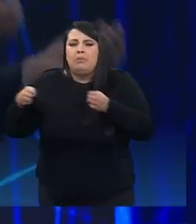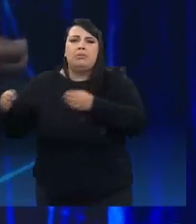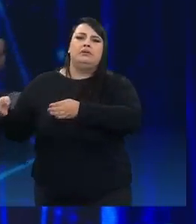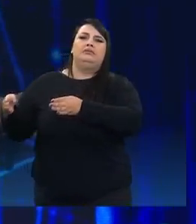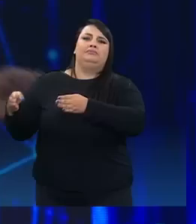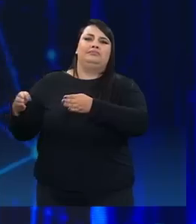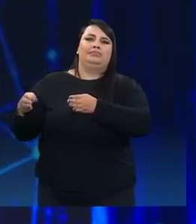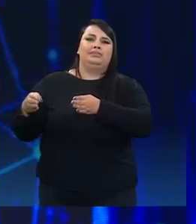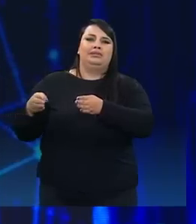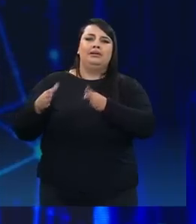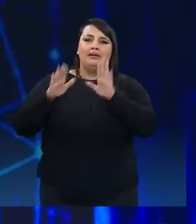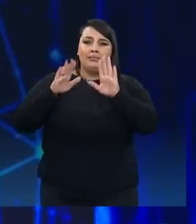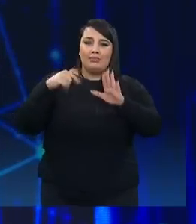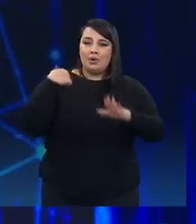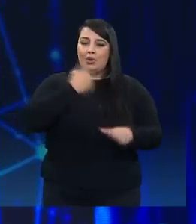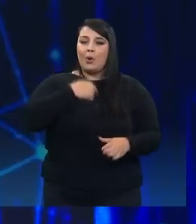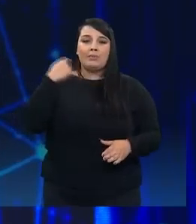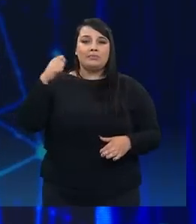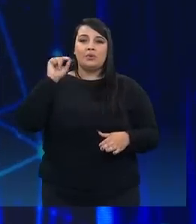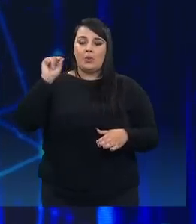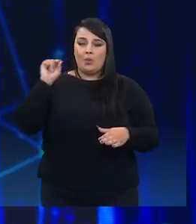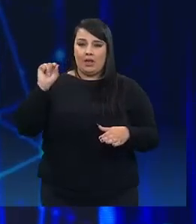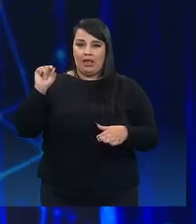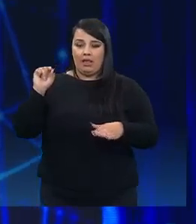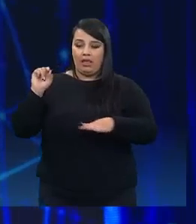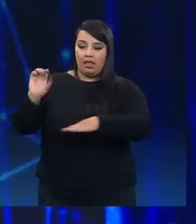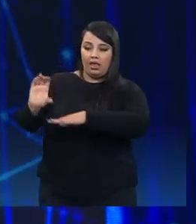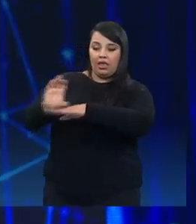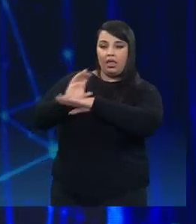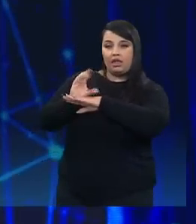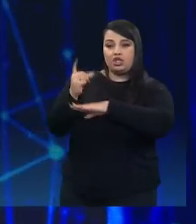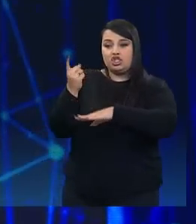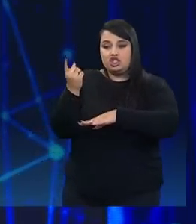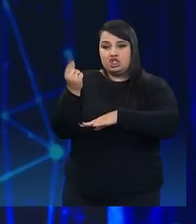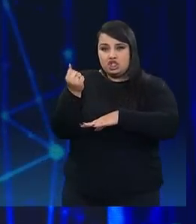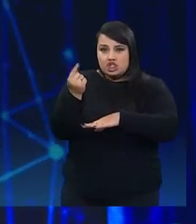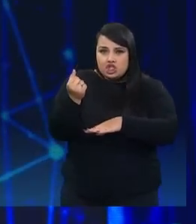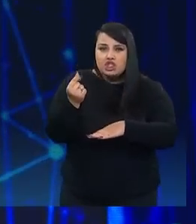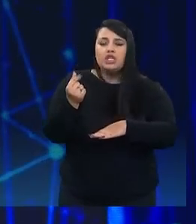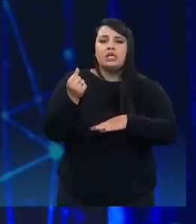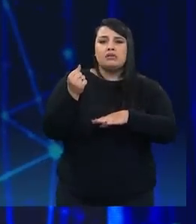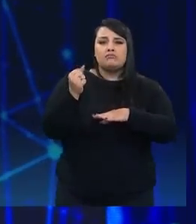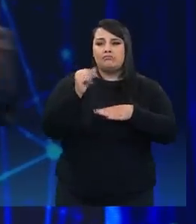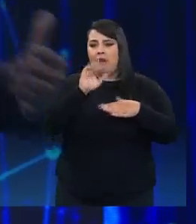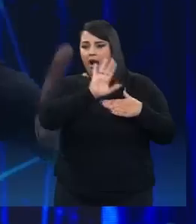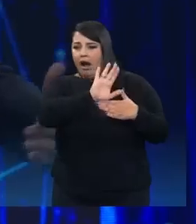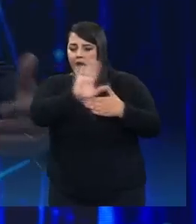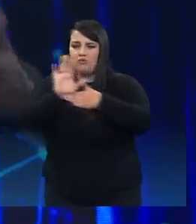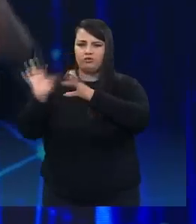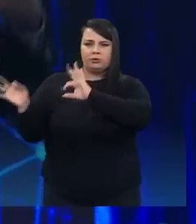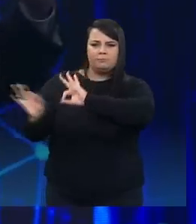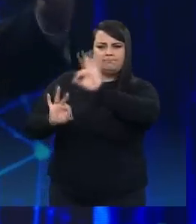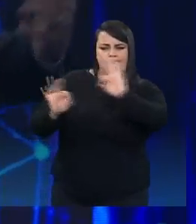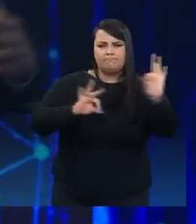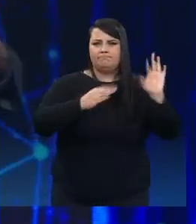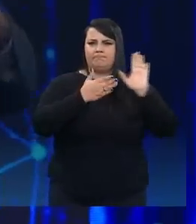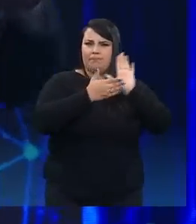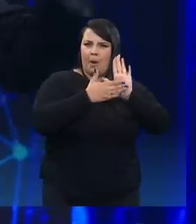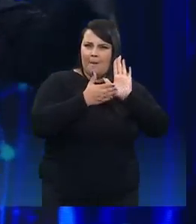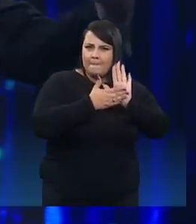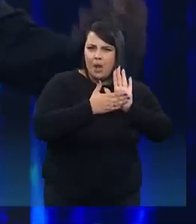ter que recuperar o orçamento público. O presidente Lula tem falado muito de orçamento participativo. As conferências, as pessoas precisam